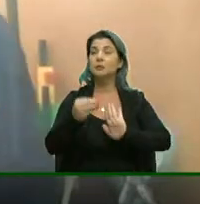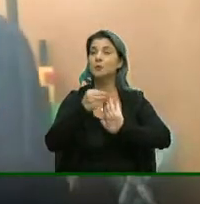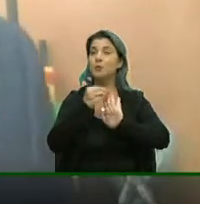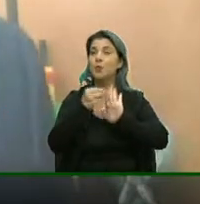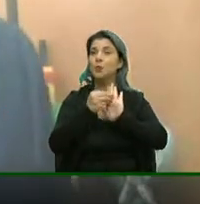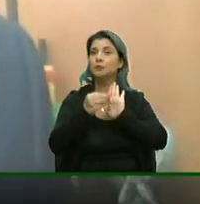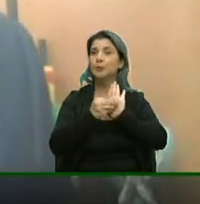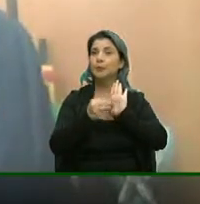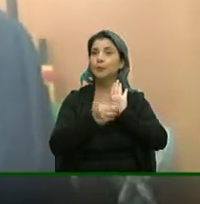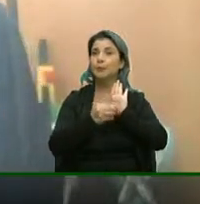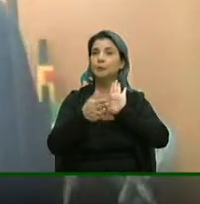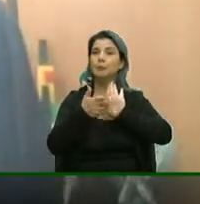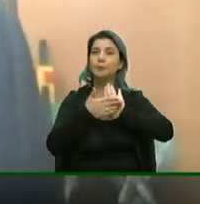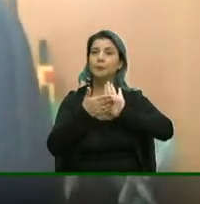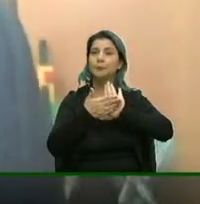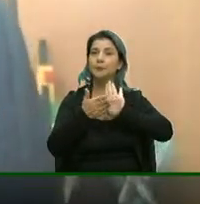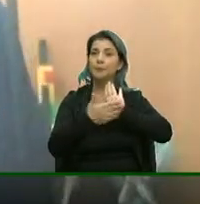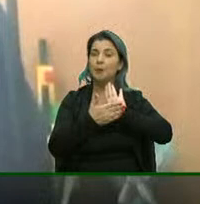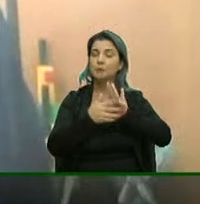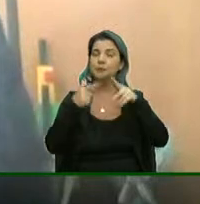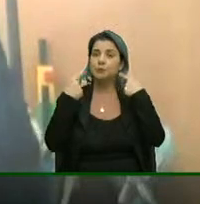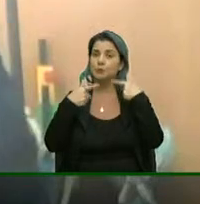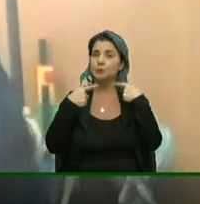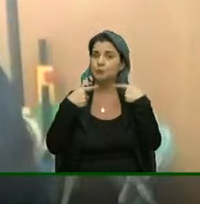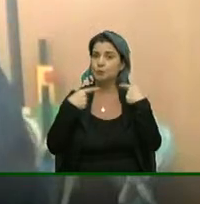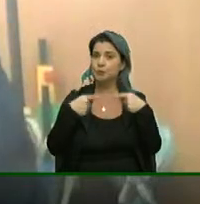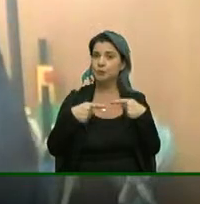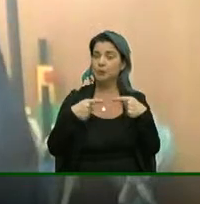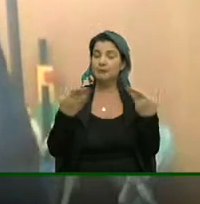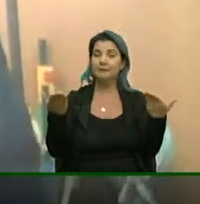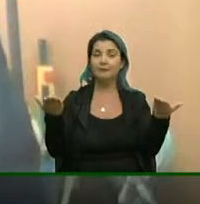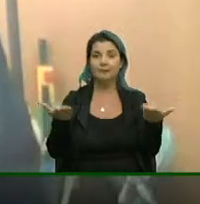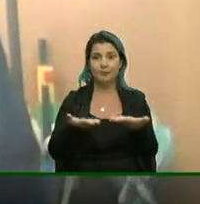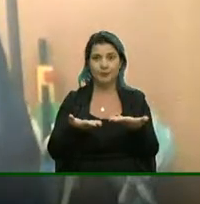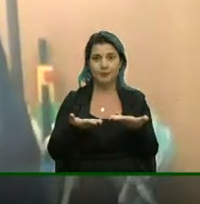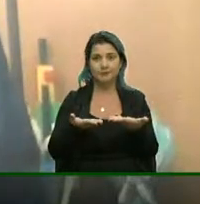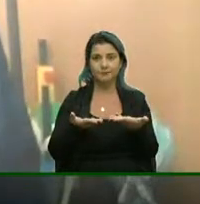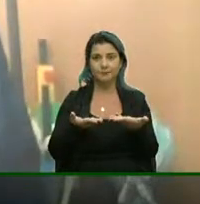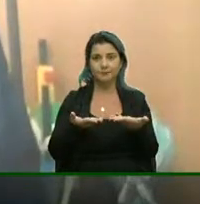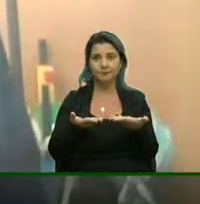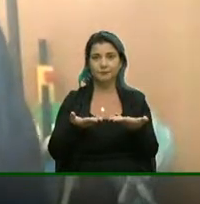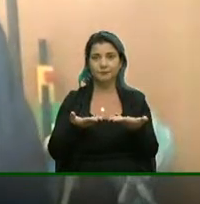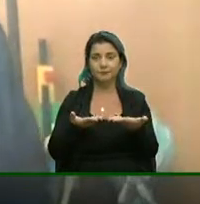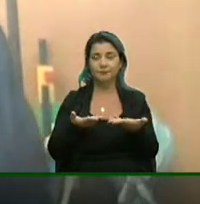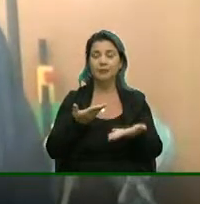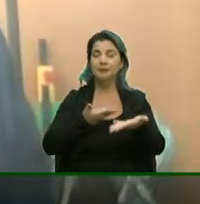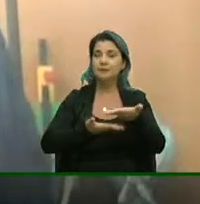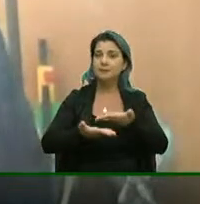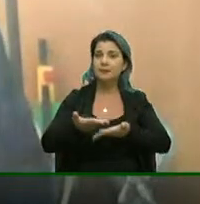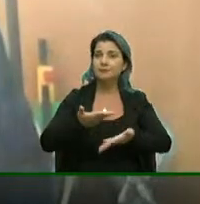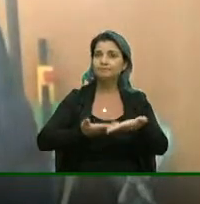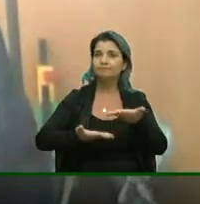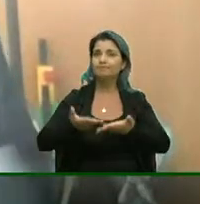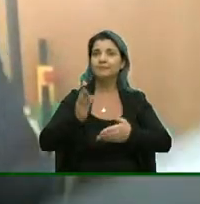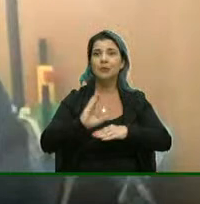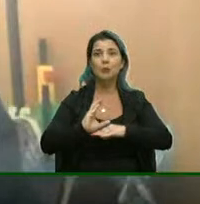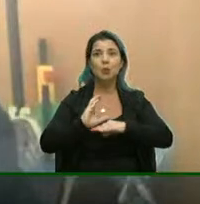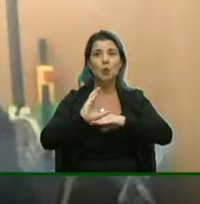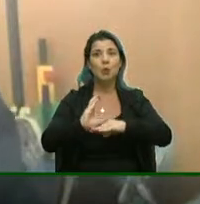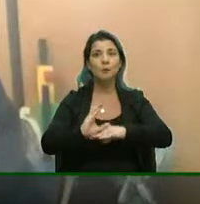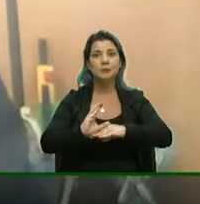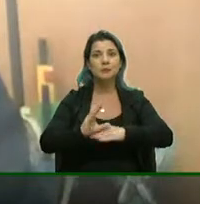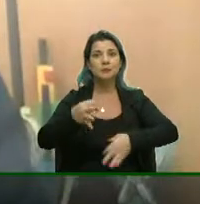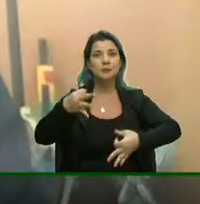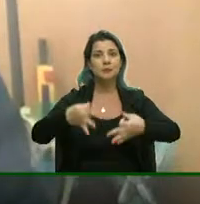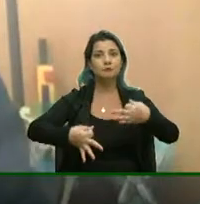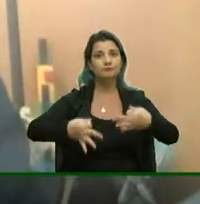desta proposição que está sendo discutida nesse momento e que está tramitando na Comissão de Constituição e